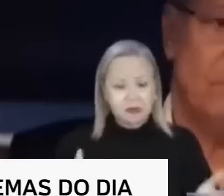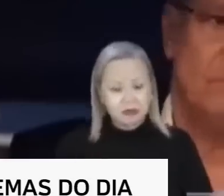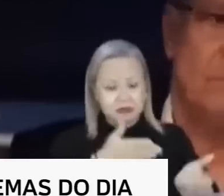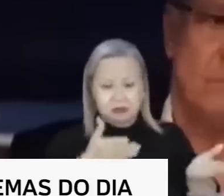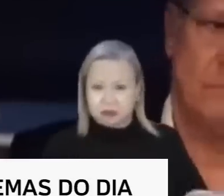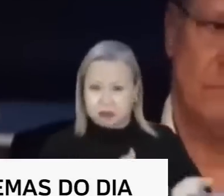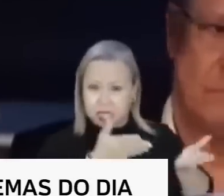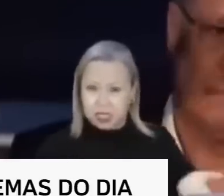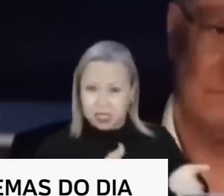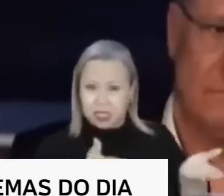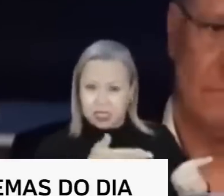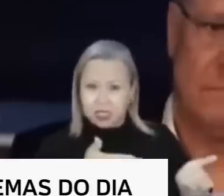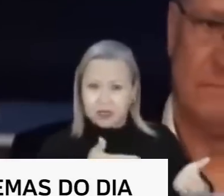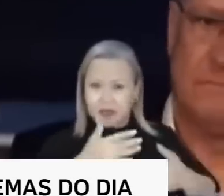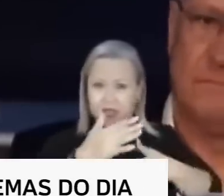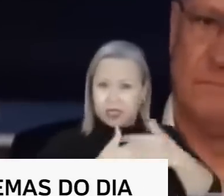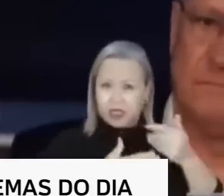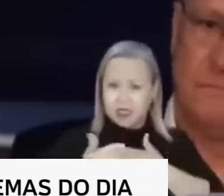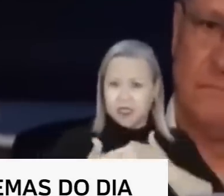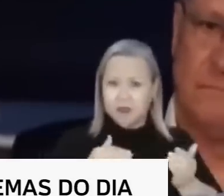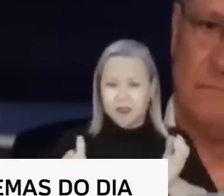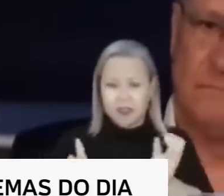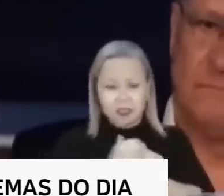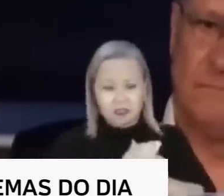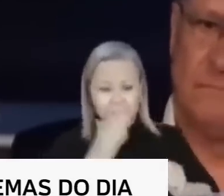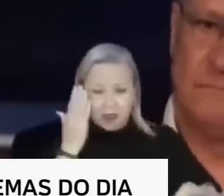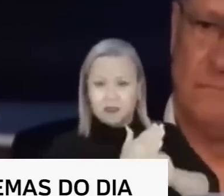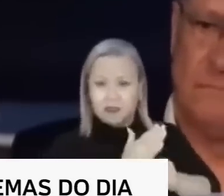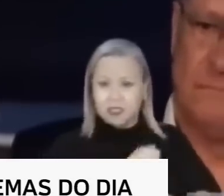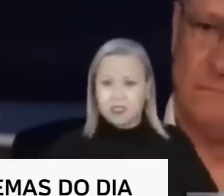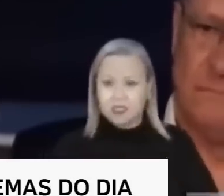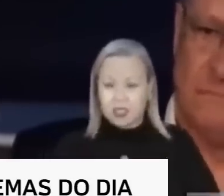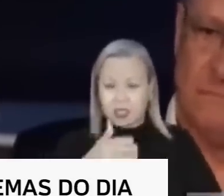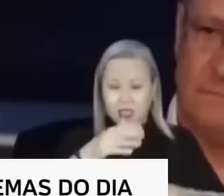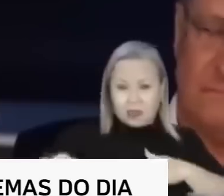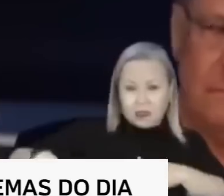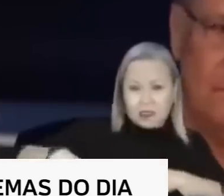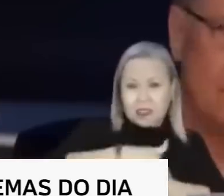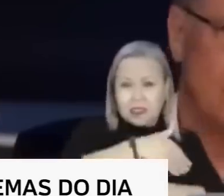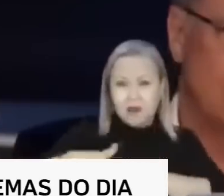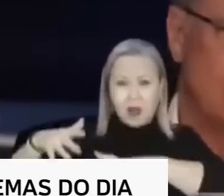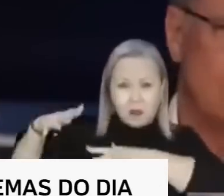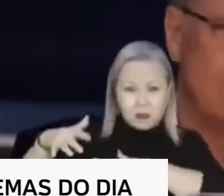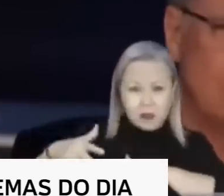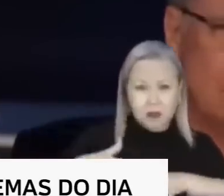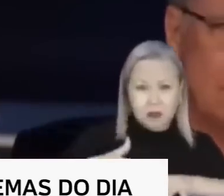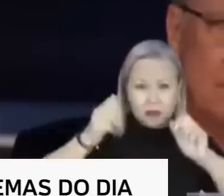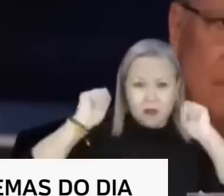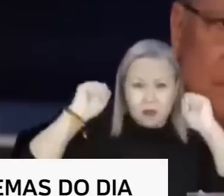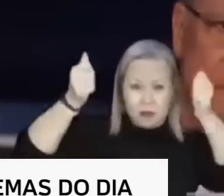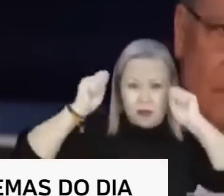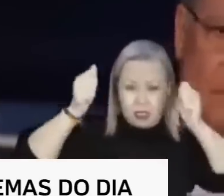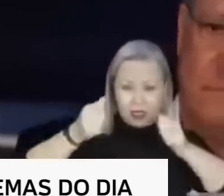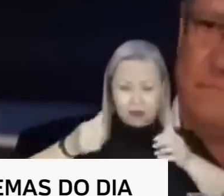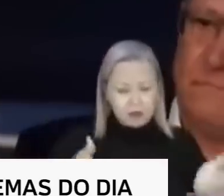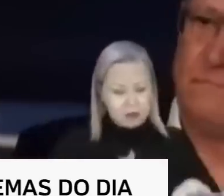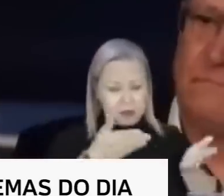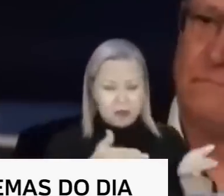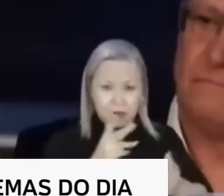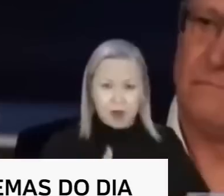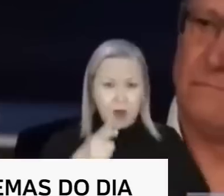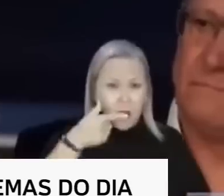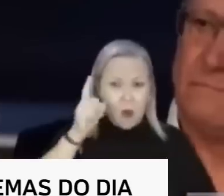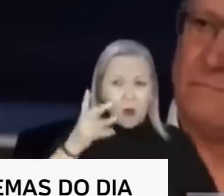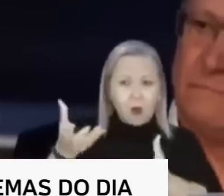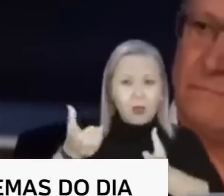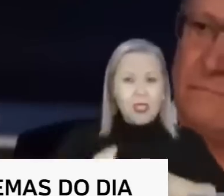os ativistas fascistas que estão na rua se movimentando. Ele continua incentivando. Ontem ele recebeu esse pessoal